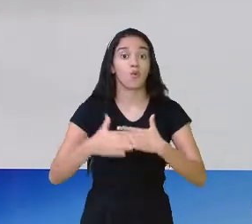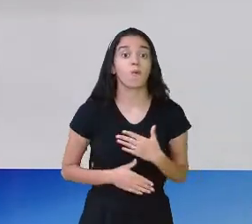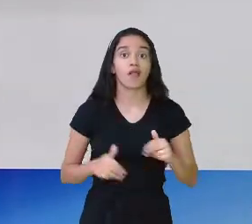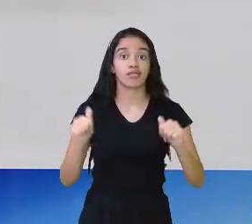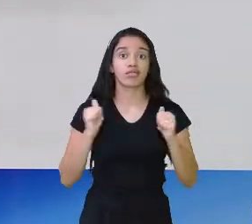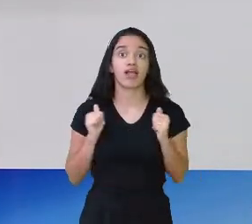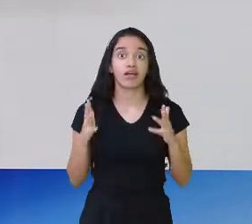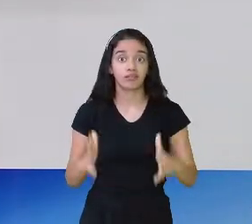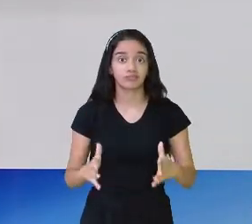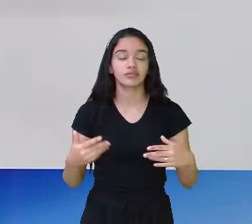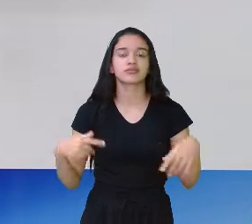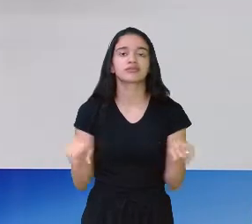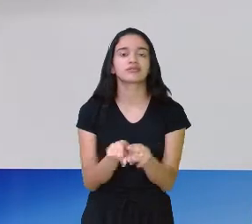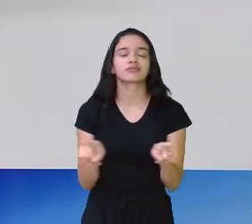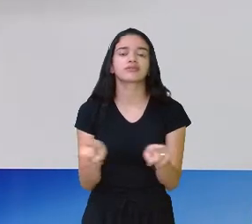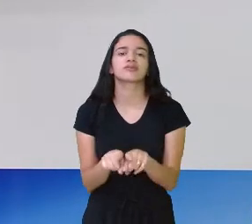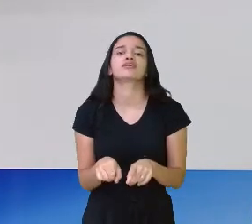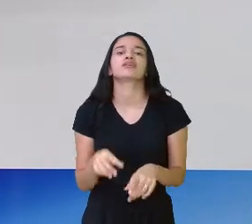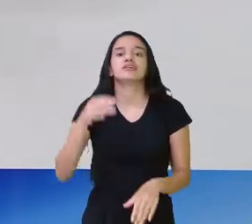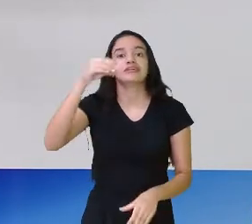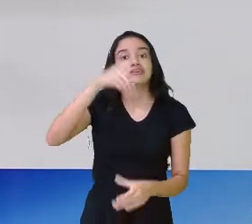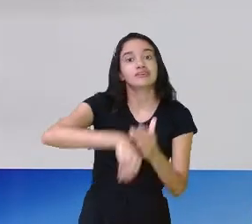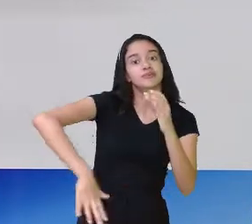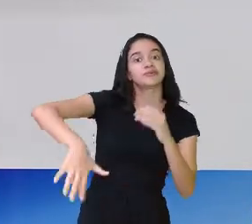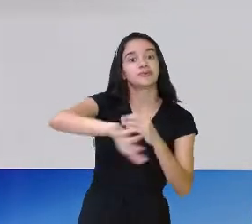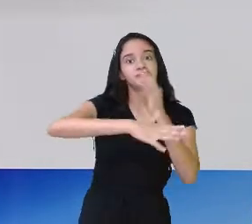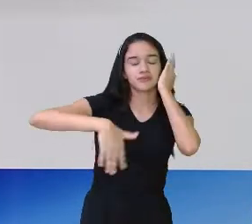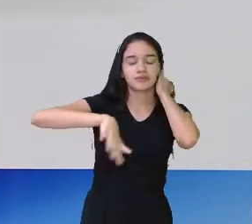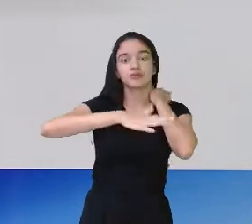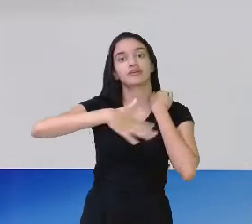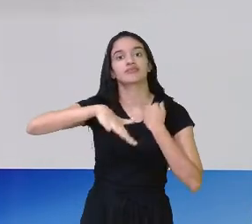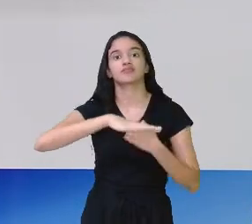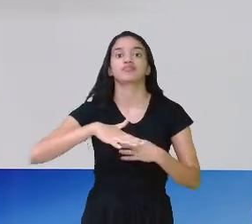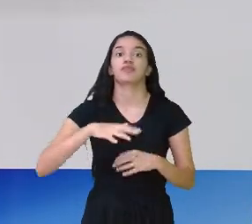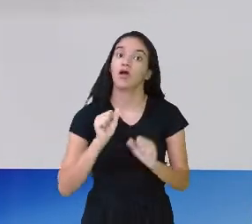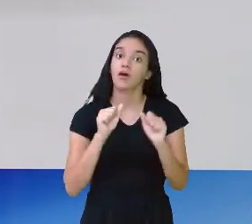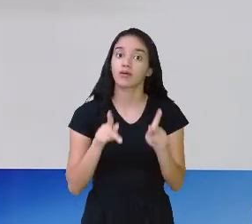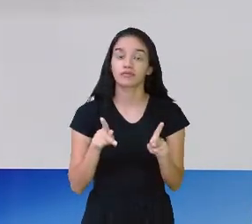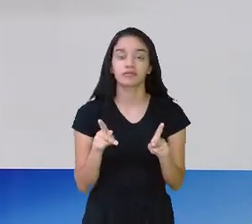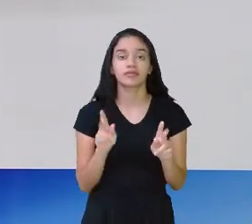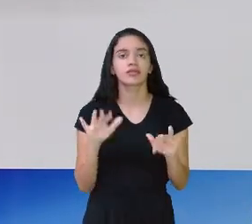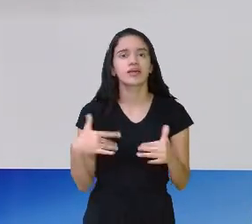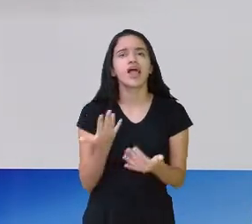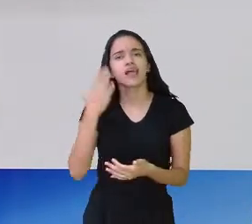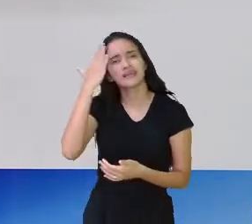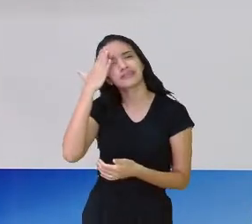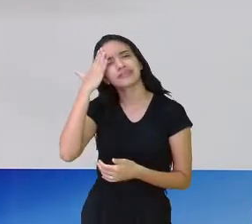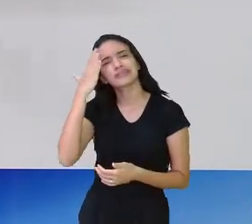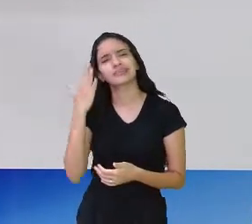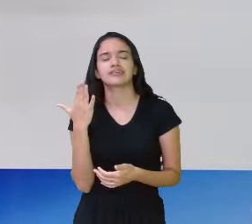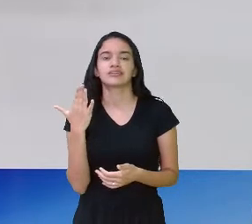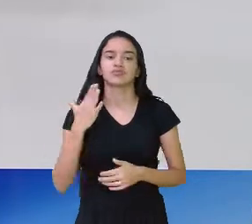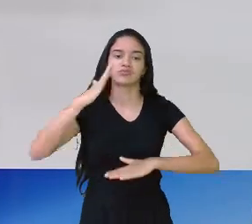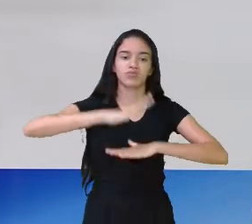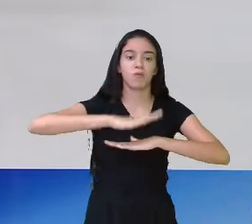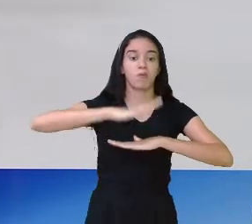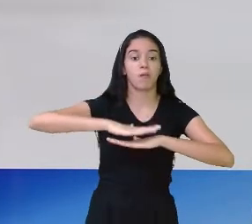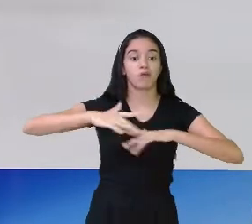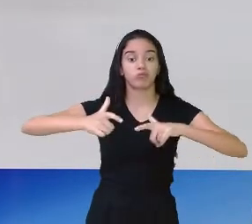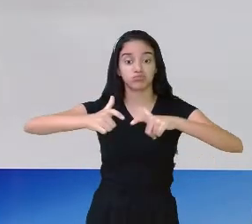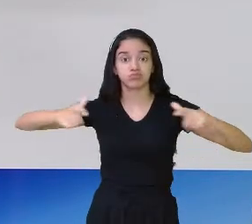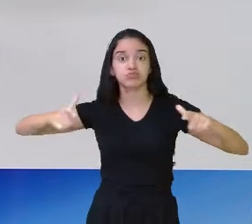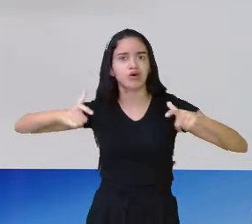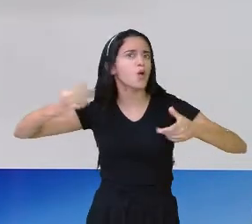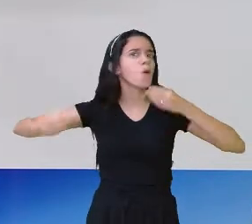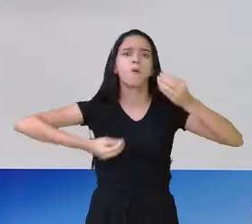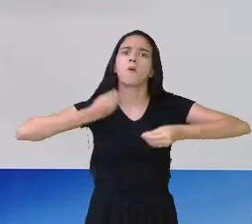do bailarino nesse espaço que ele tem para dançar, tá, gente? É entender, assim, eu estou num palco grande.